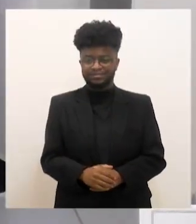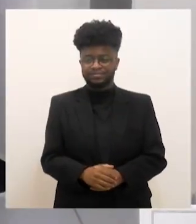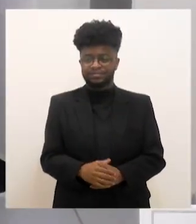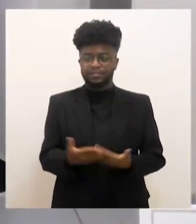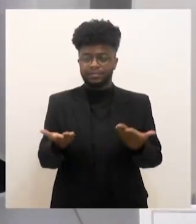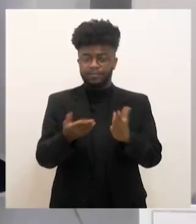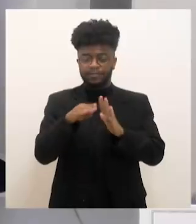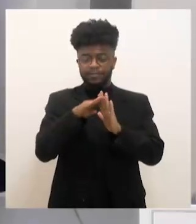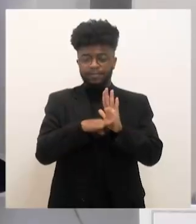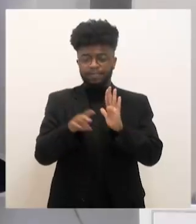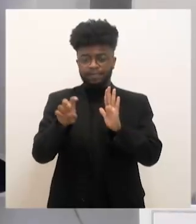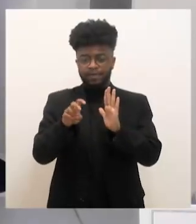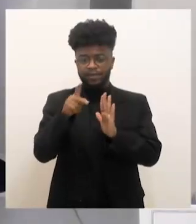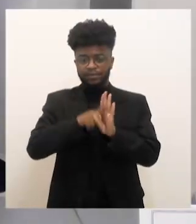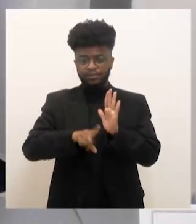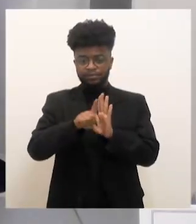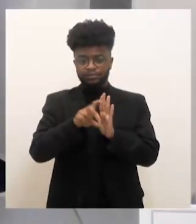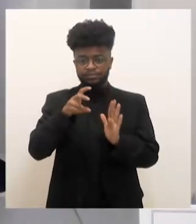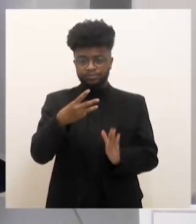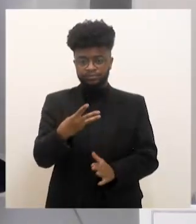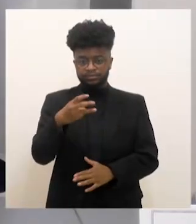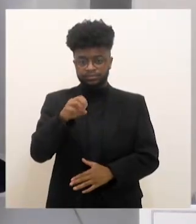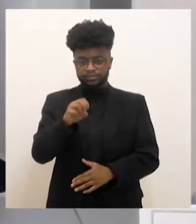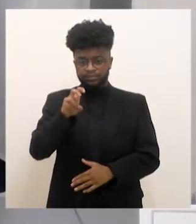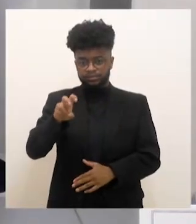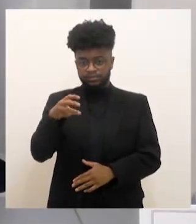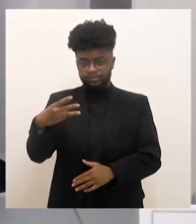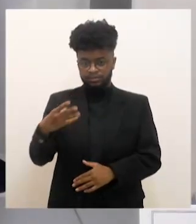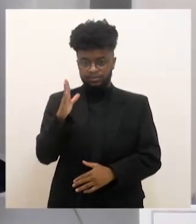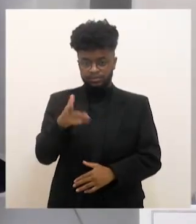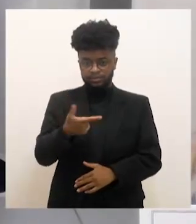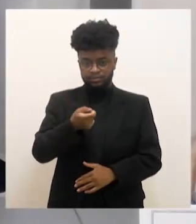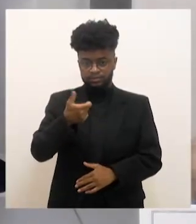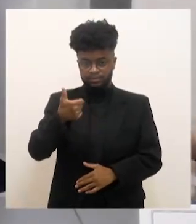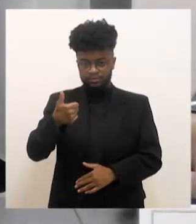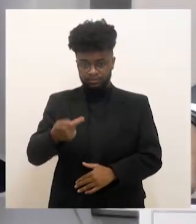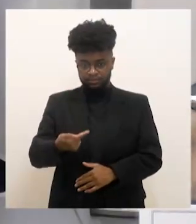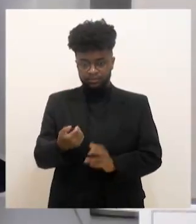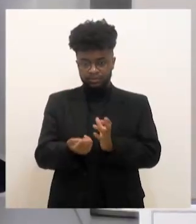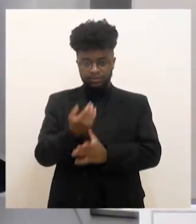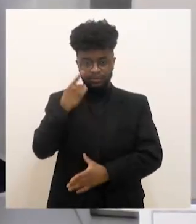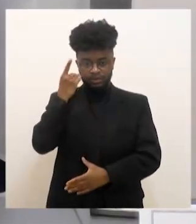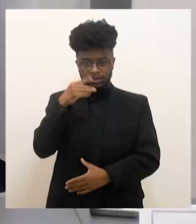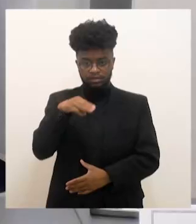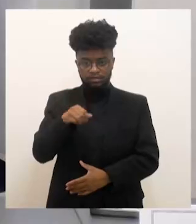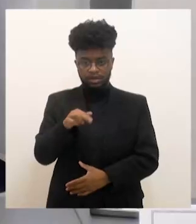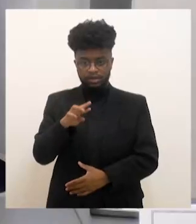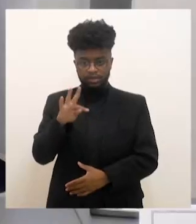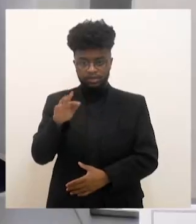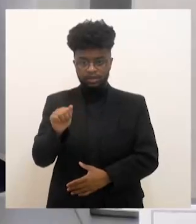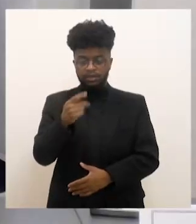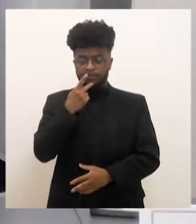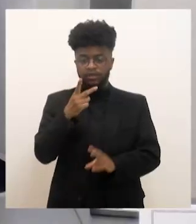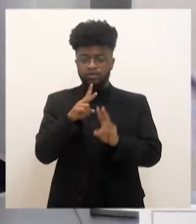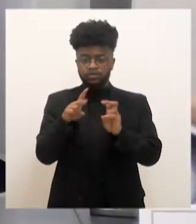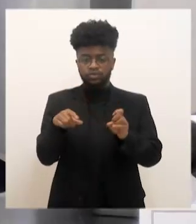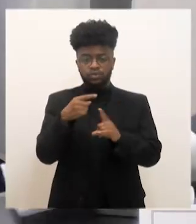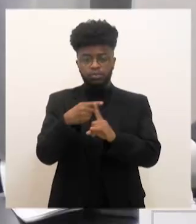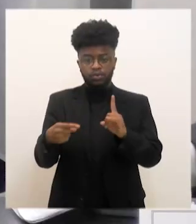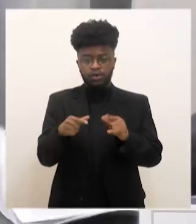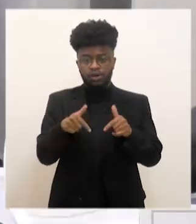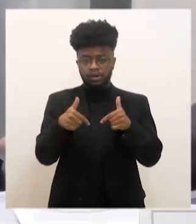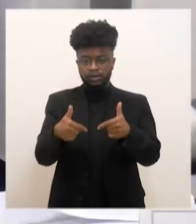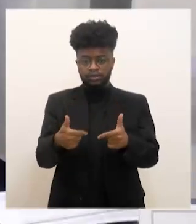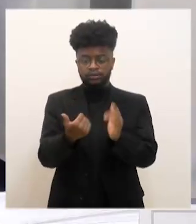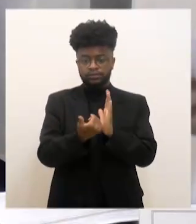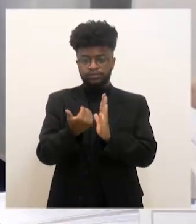5 da pauta. Projeto de Lei 3053 de 2017, de autoria da deputada Marta Rocha, que dispõe sobre vedações a práticas abusivas